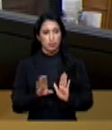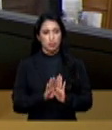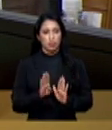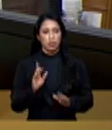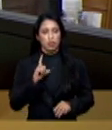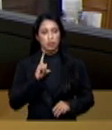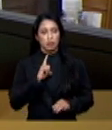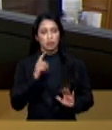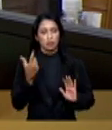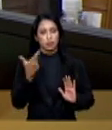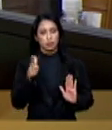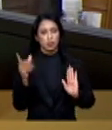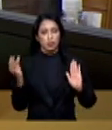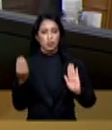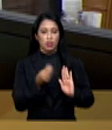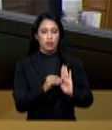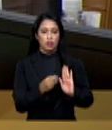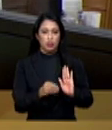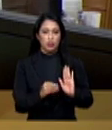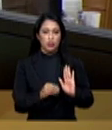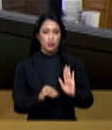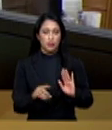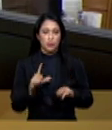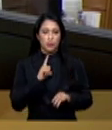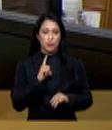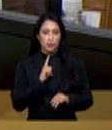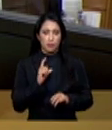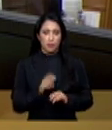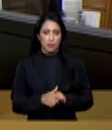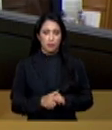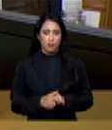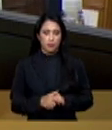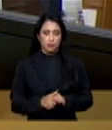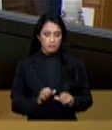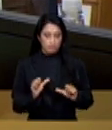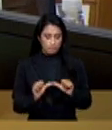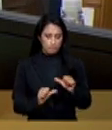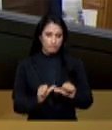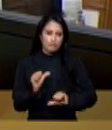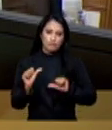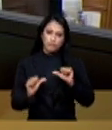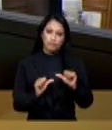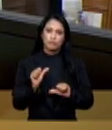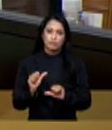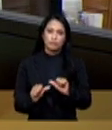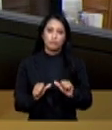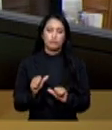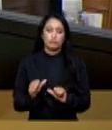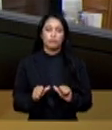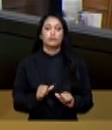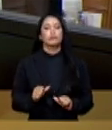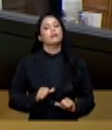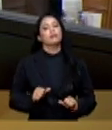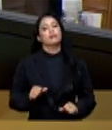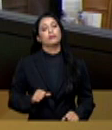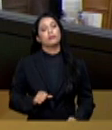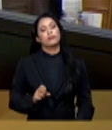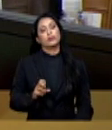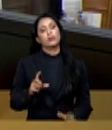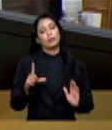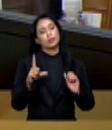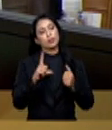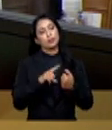demais dispositivos que constam desta alteração inclusive quanto artigo